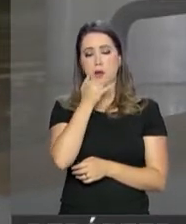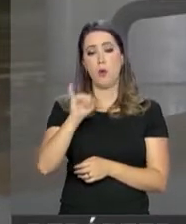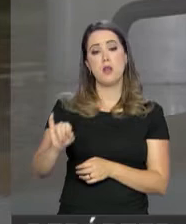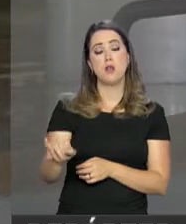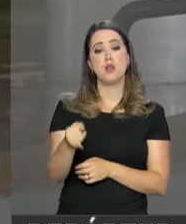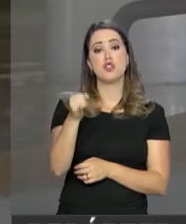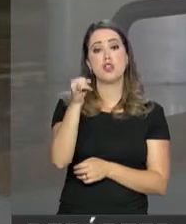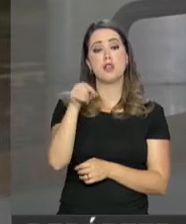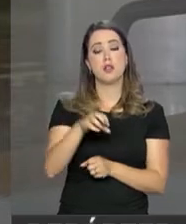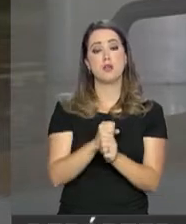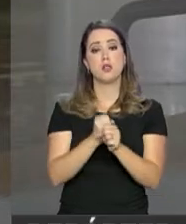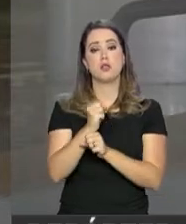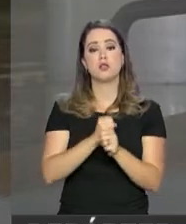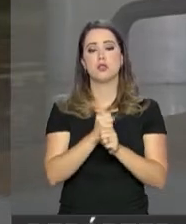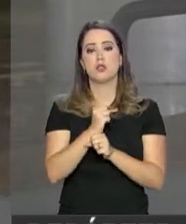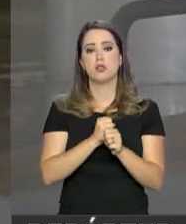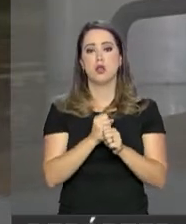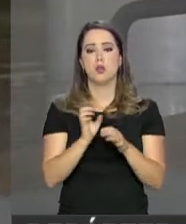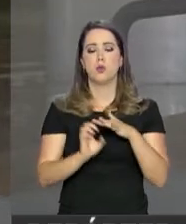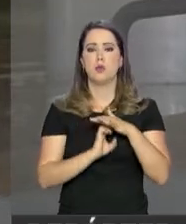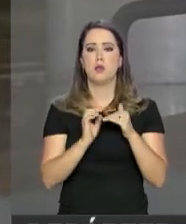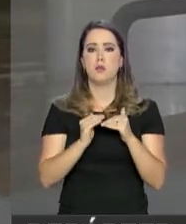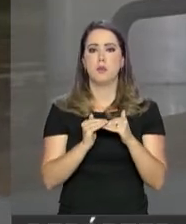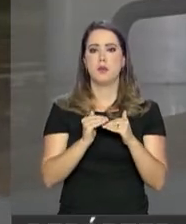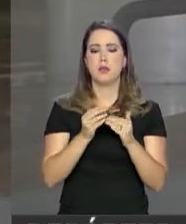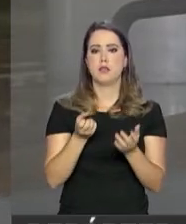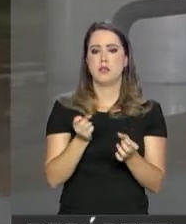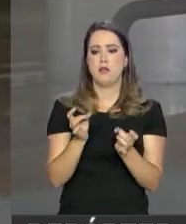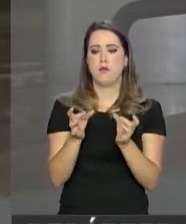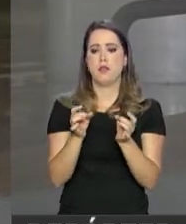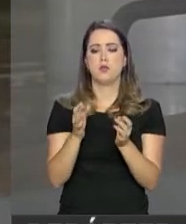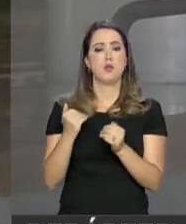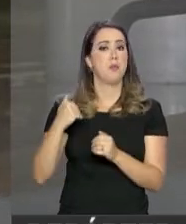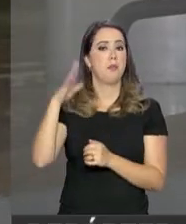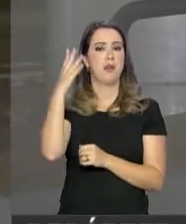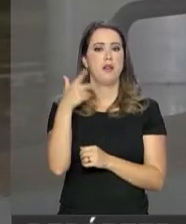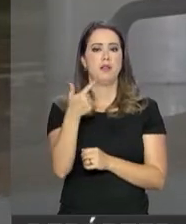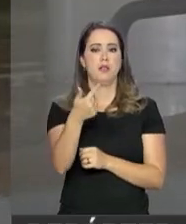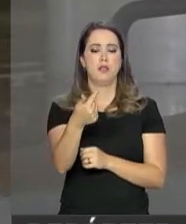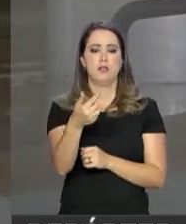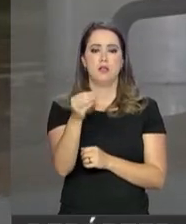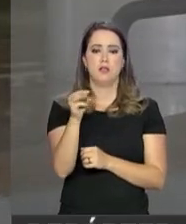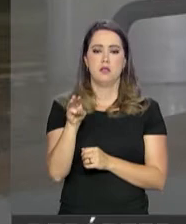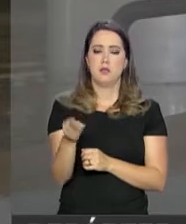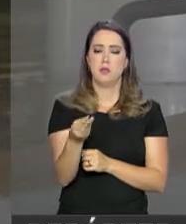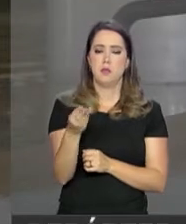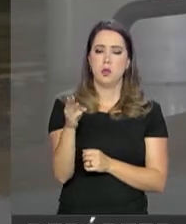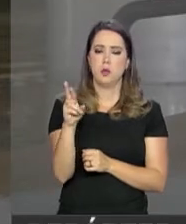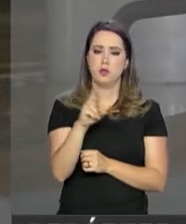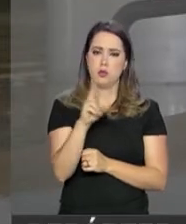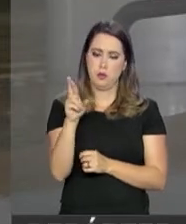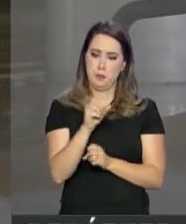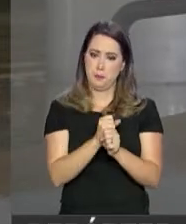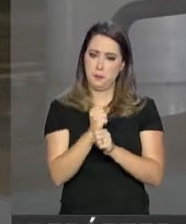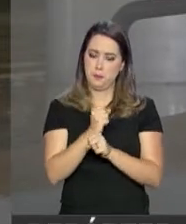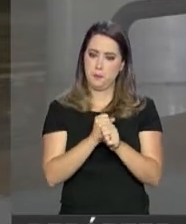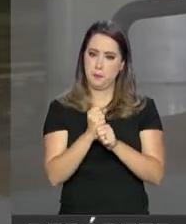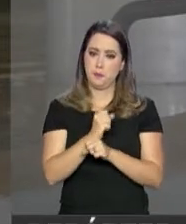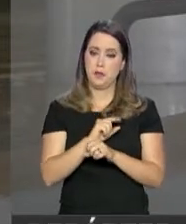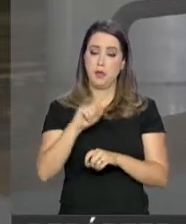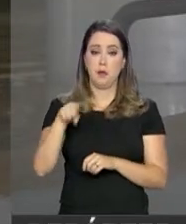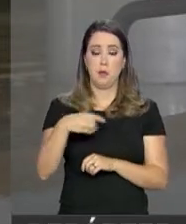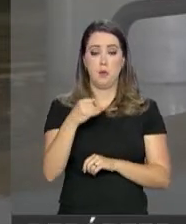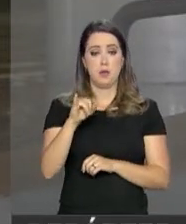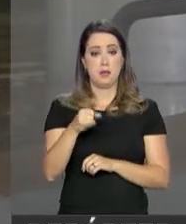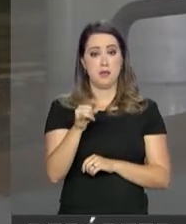empresas com faturamento anual superior a 78 milhões de reais. Em janeiro de 2019, será a